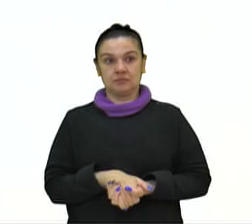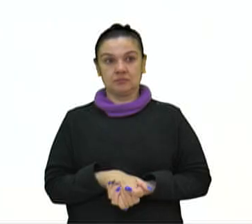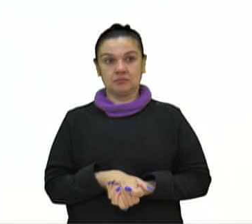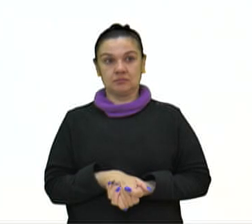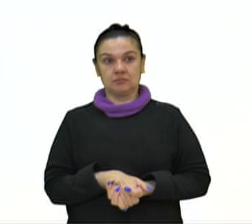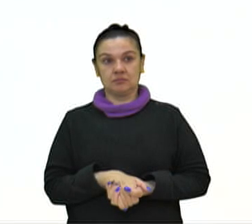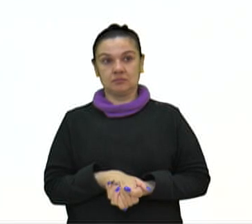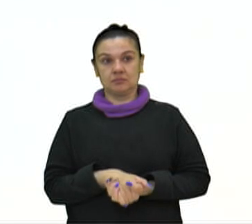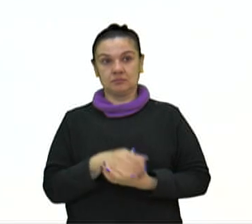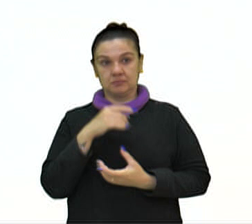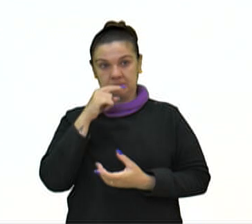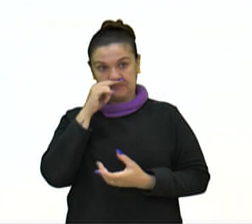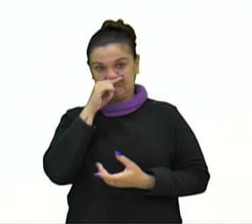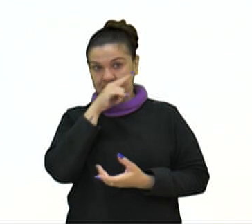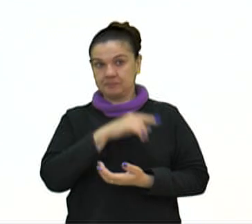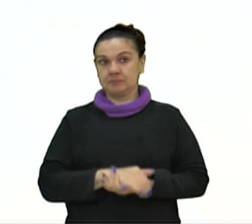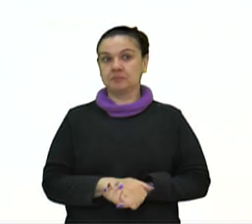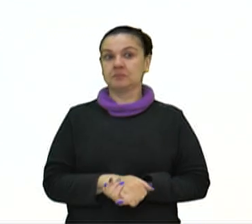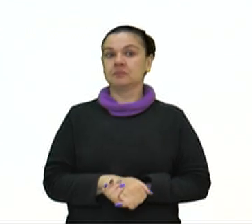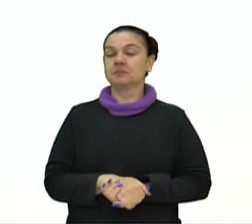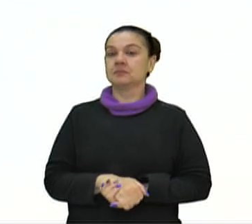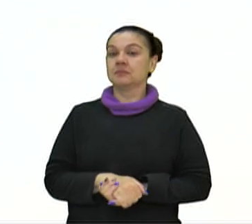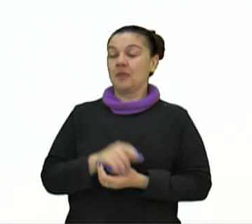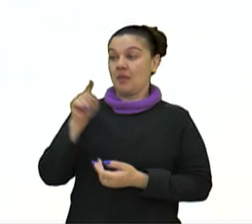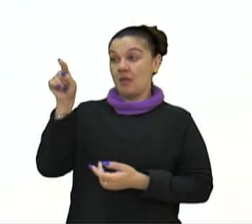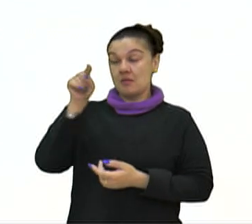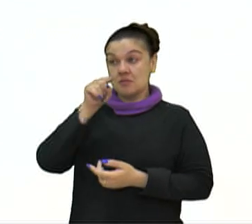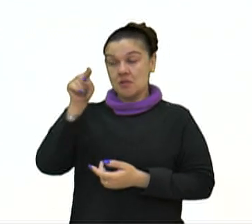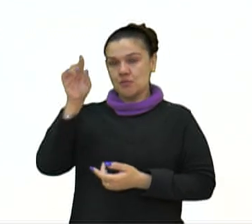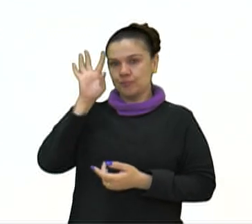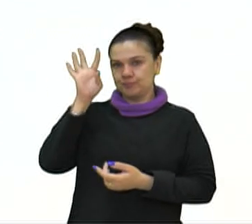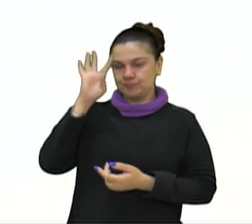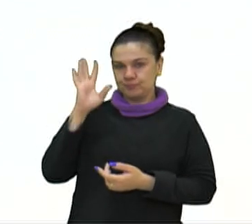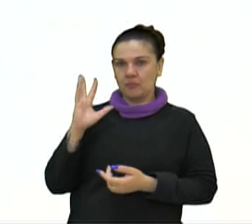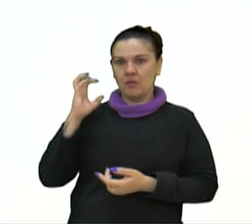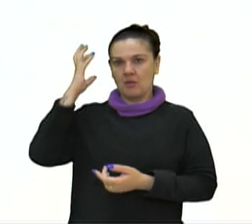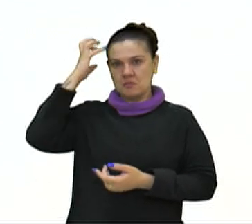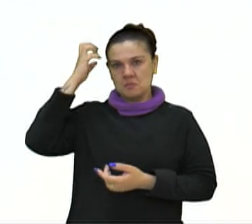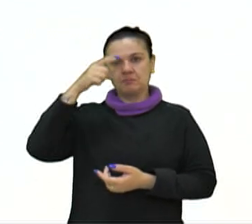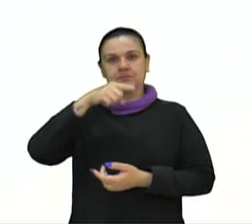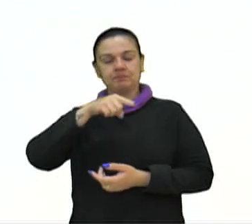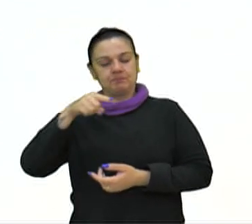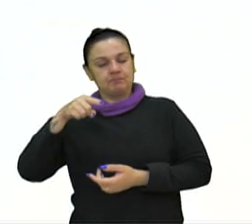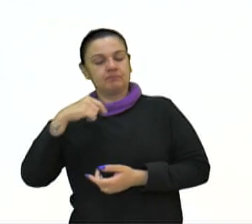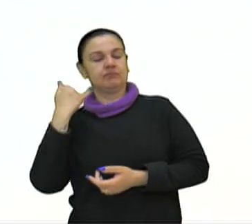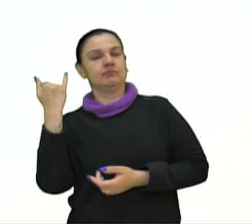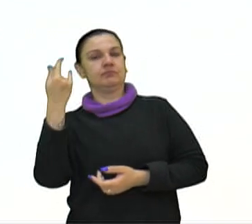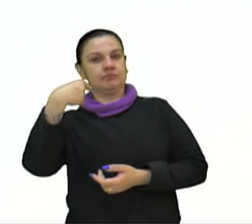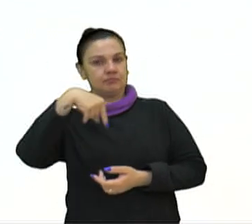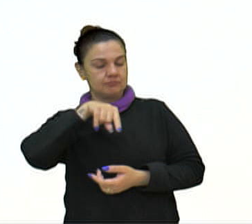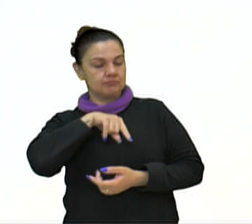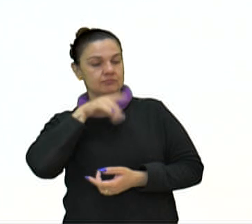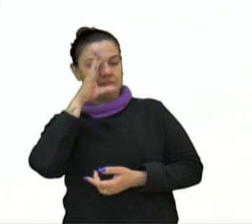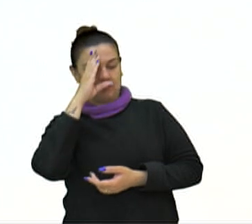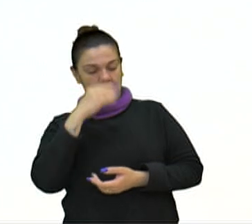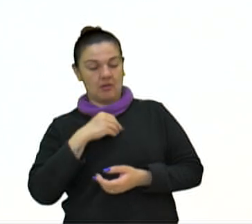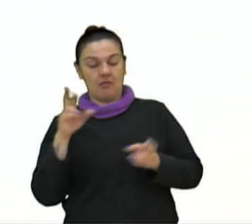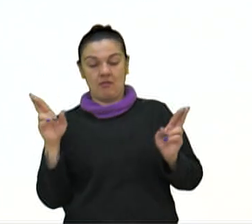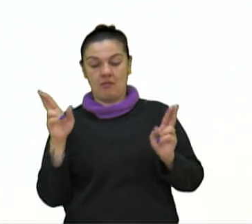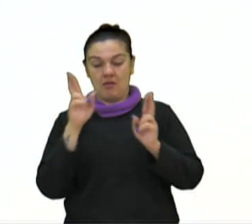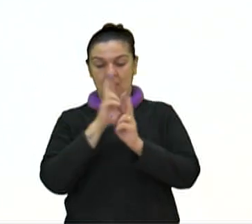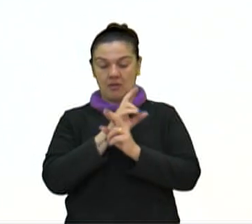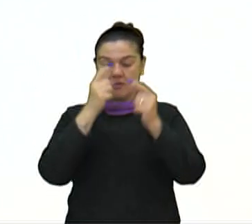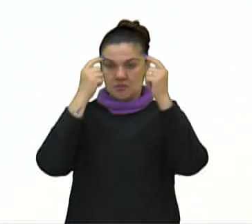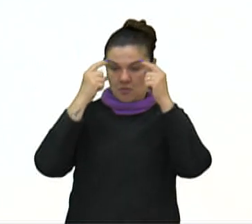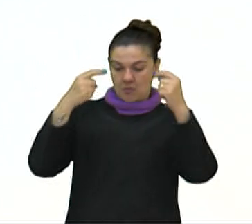Agora, essas duas ideias de Spinoza que são importantes para a gente entender a relação entre